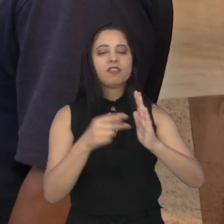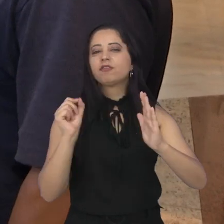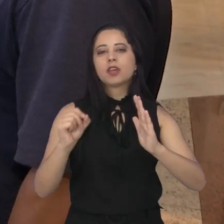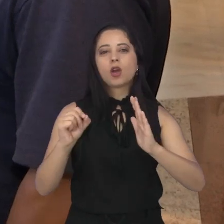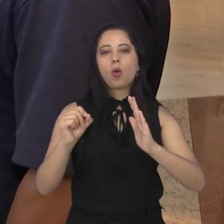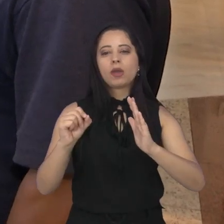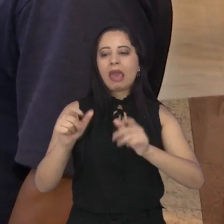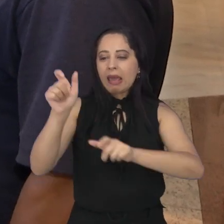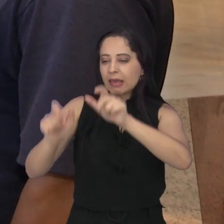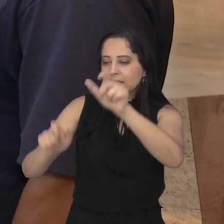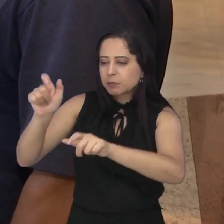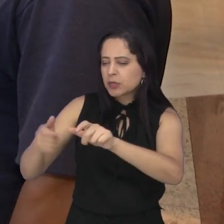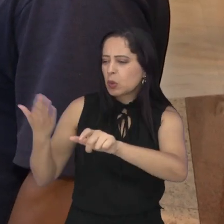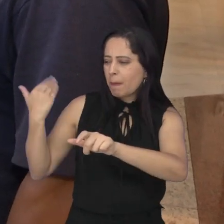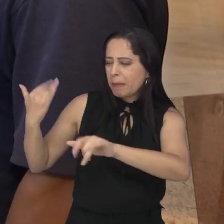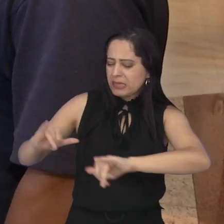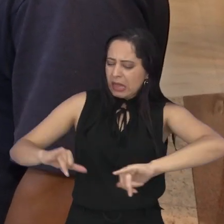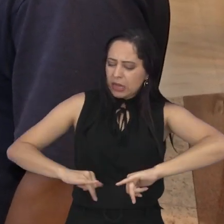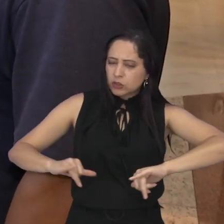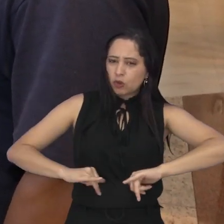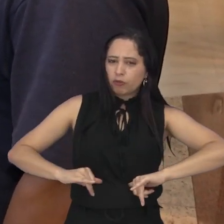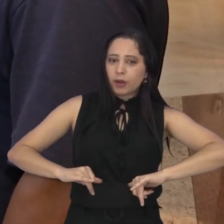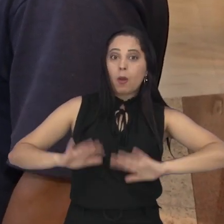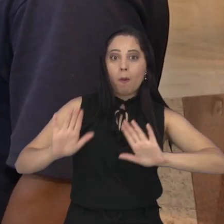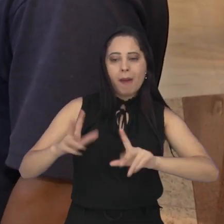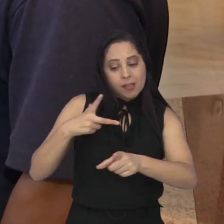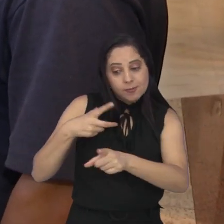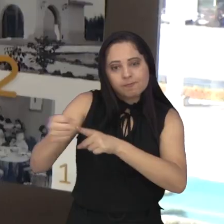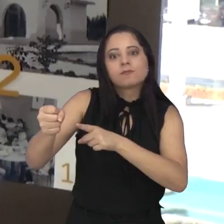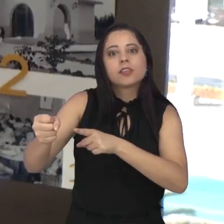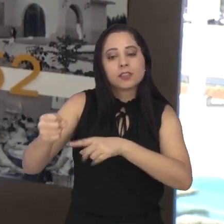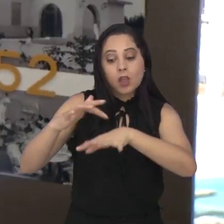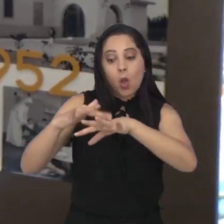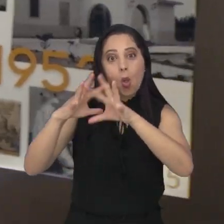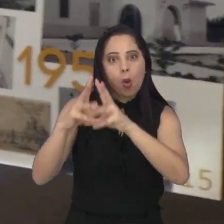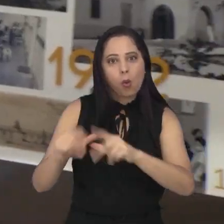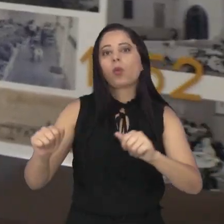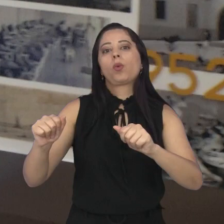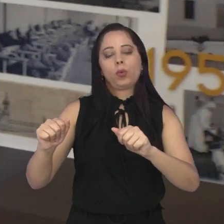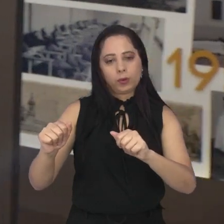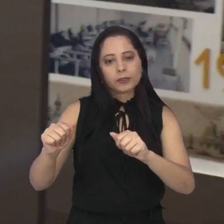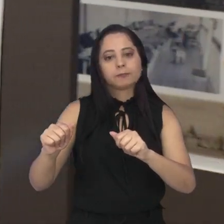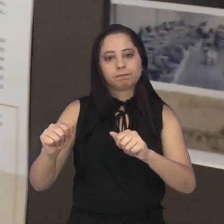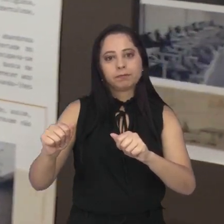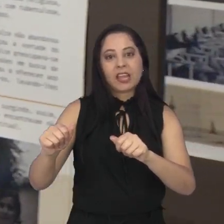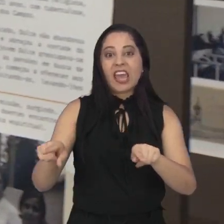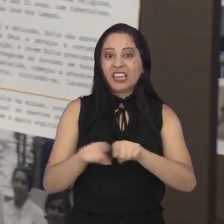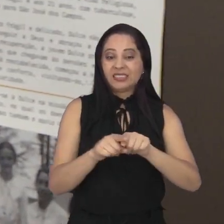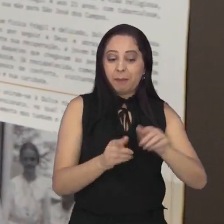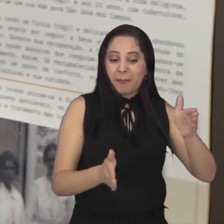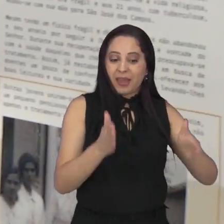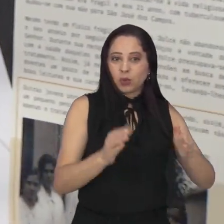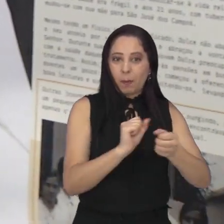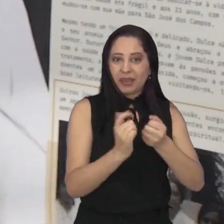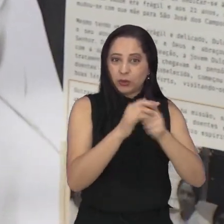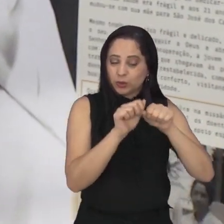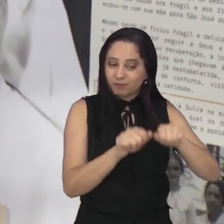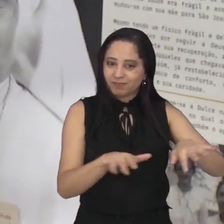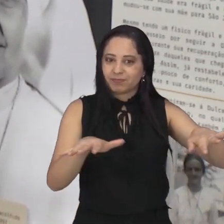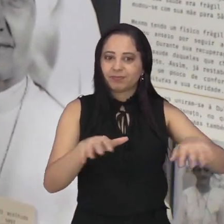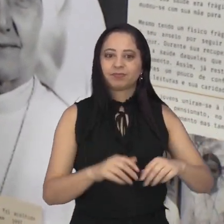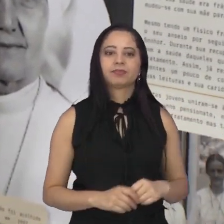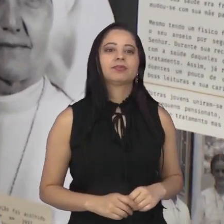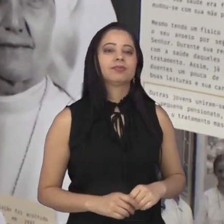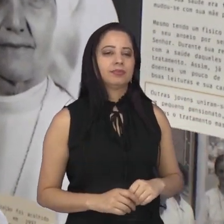registros reforçam a esperança e superação de dias difíceis, como foi na época da tuberculose e, mais recente,